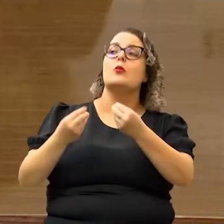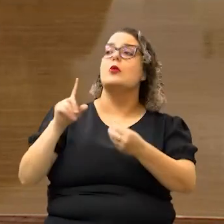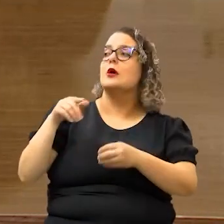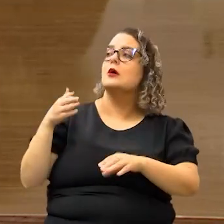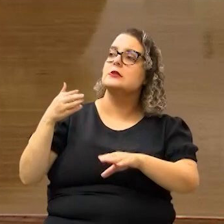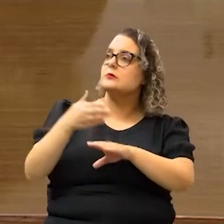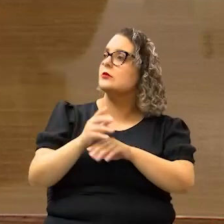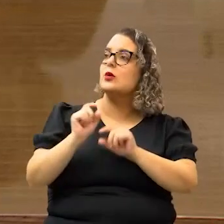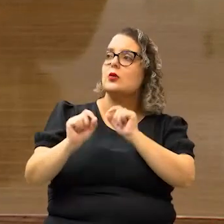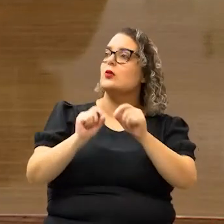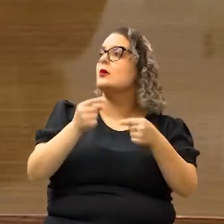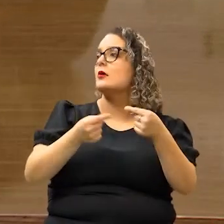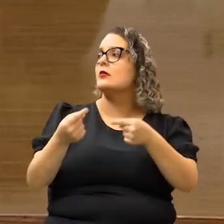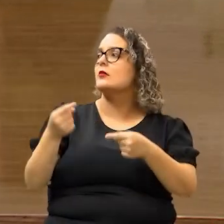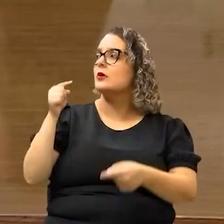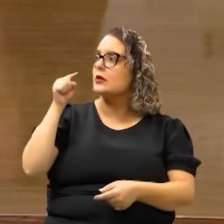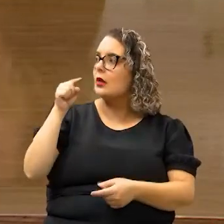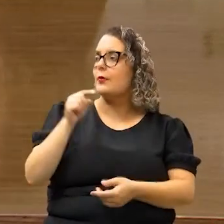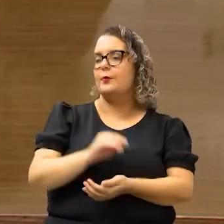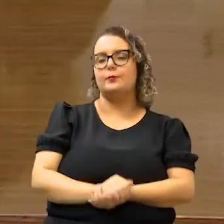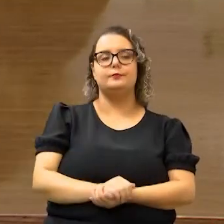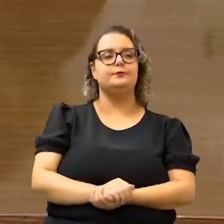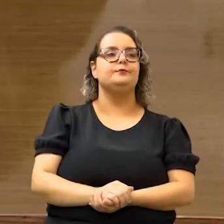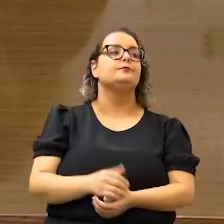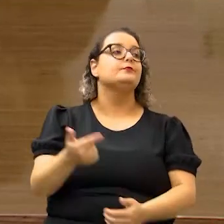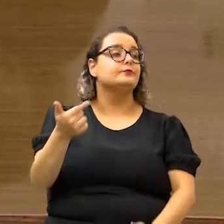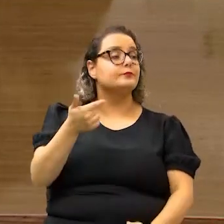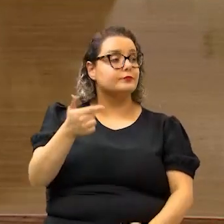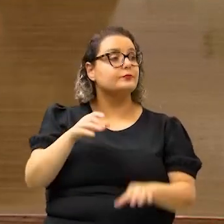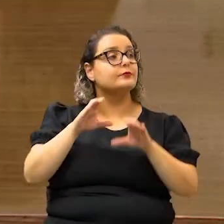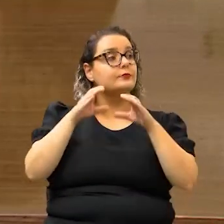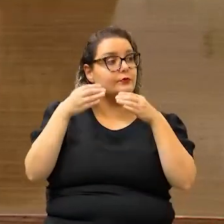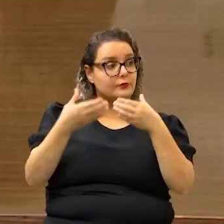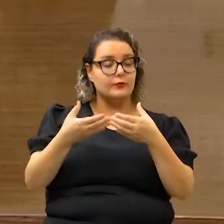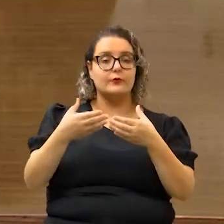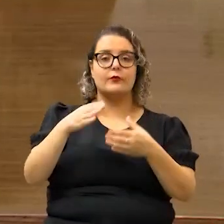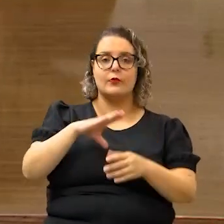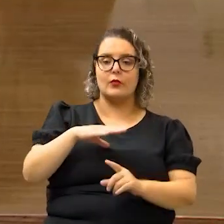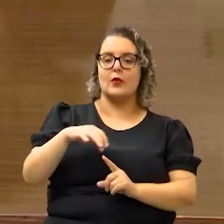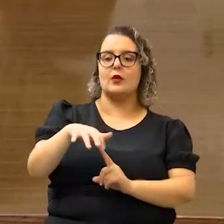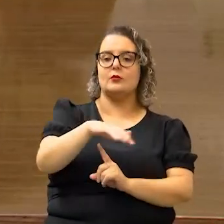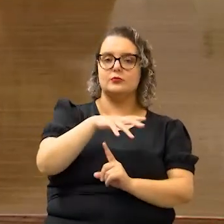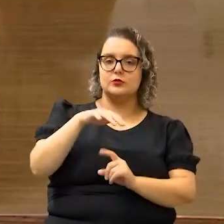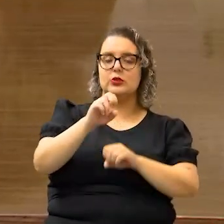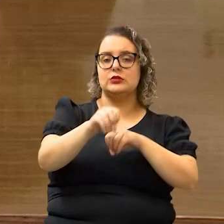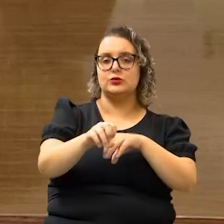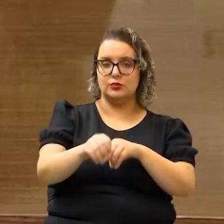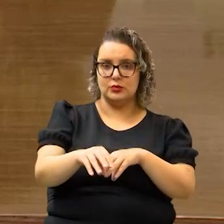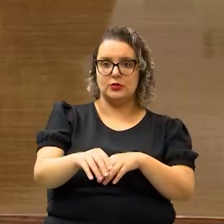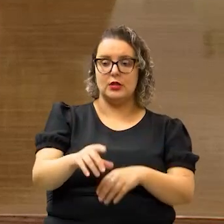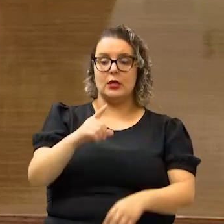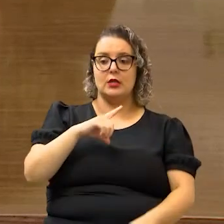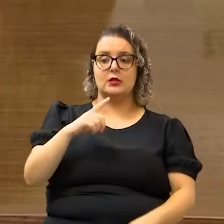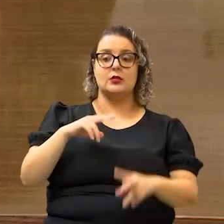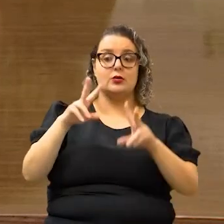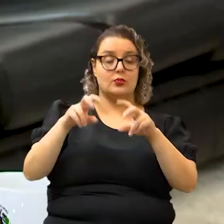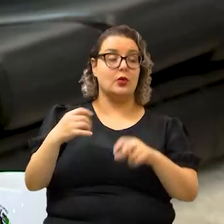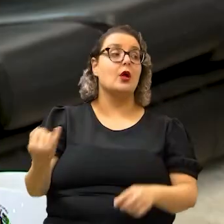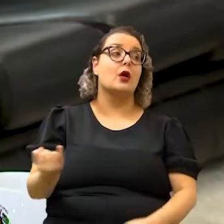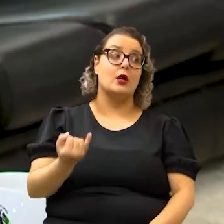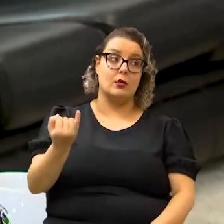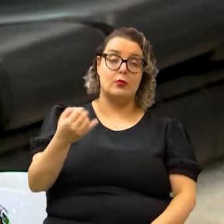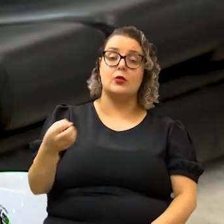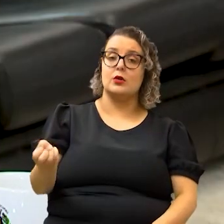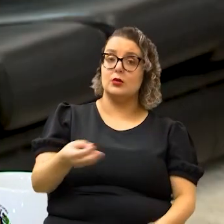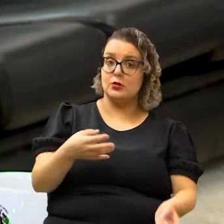trabalhar isso. Como foi essa participação? O que foi debatido lá? Olha, essa segunda Conferência Municipal de Educação Ambiental,